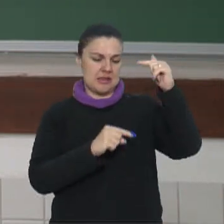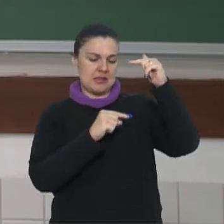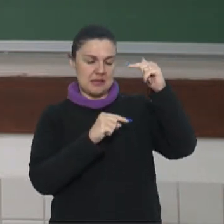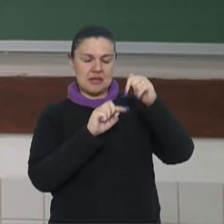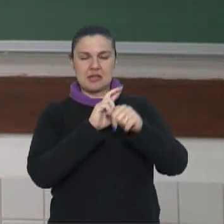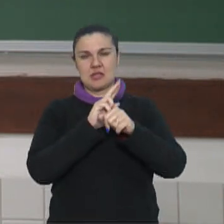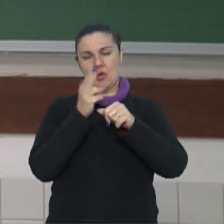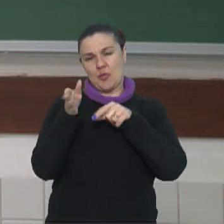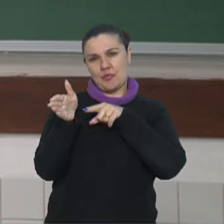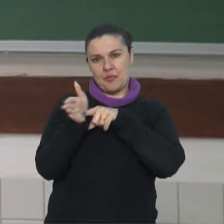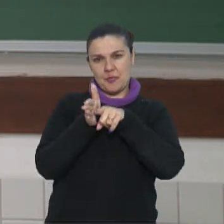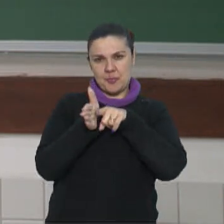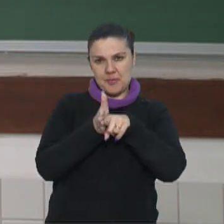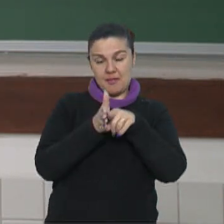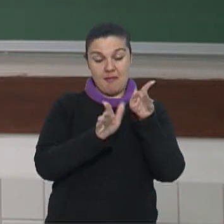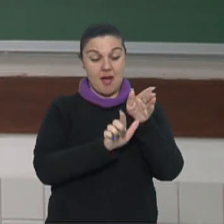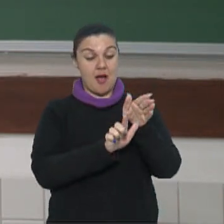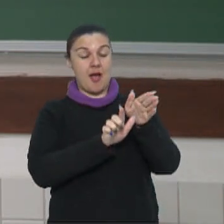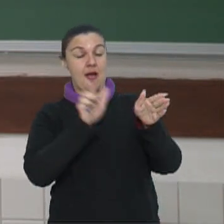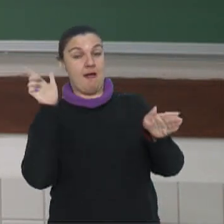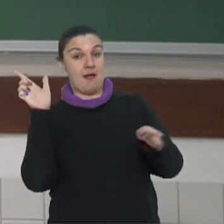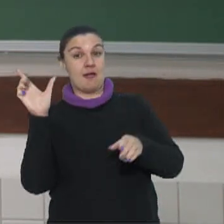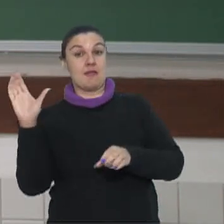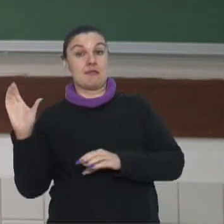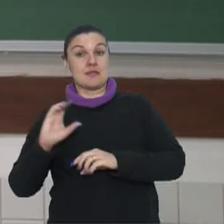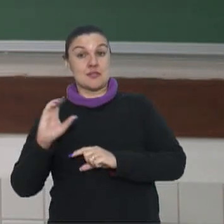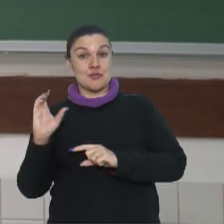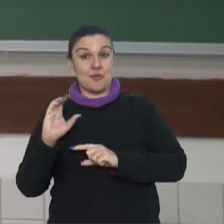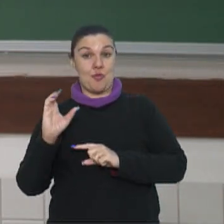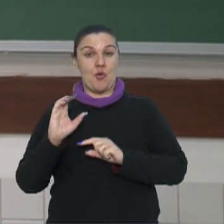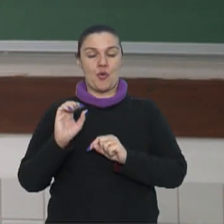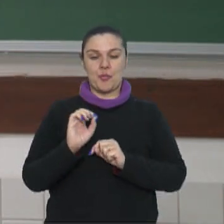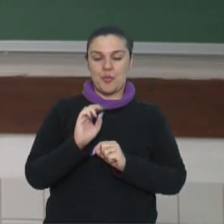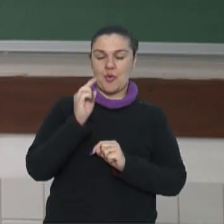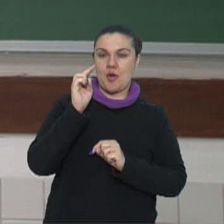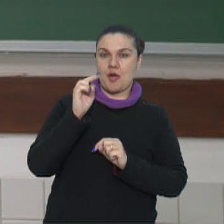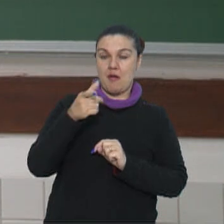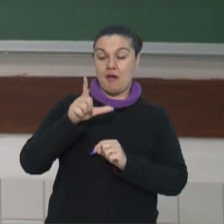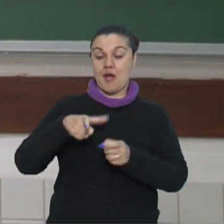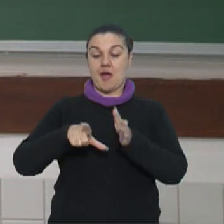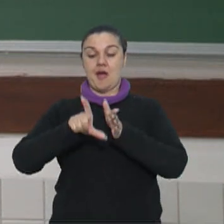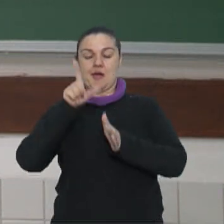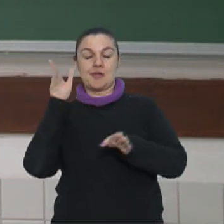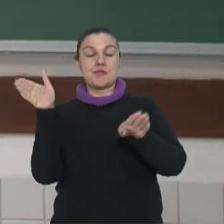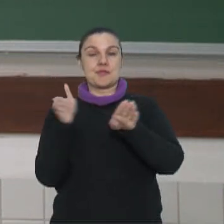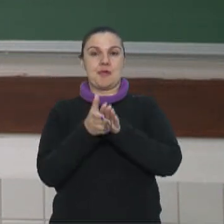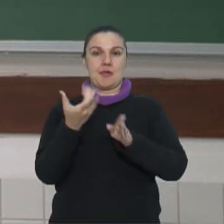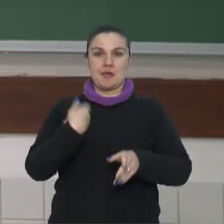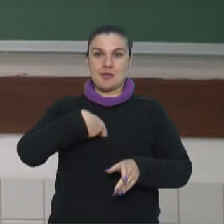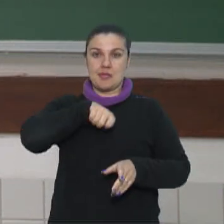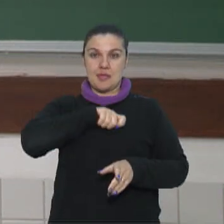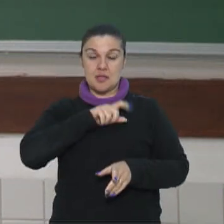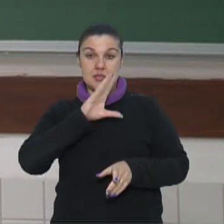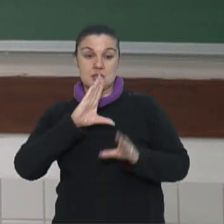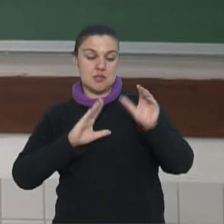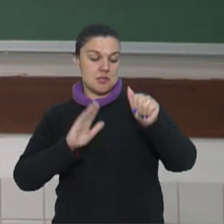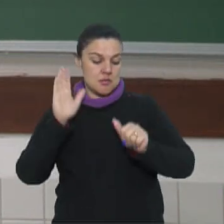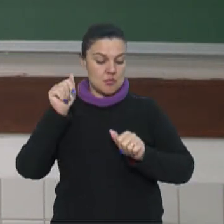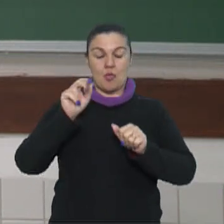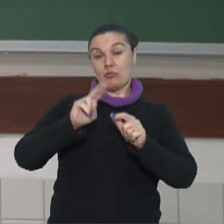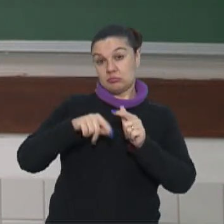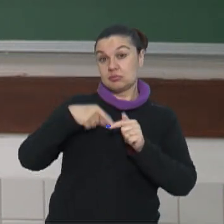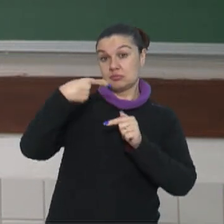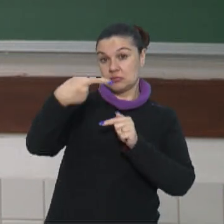mesmo pré-colombiano, antes da chegada dos espanhóis, como pós também. Foi continuado